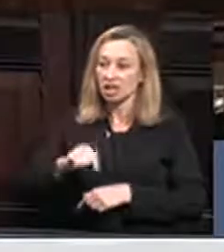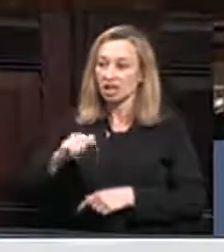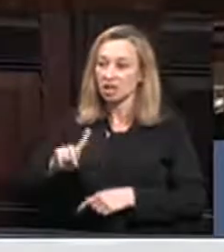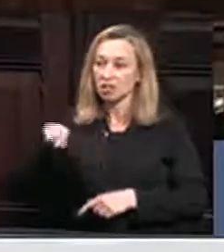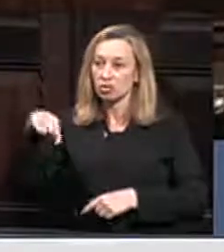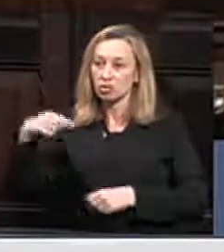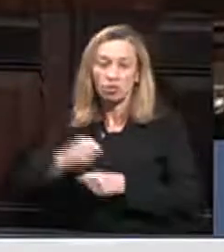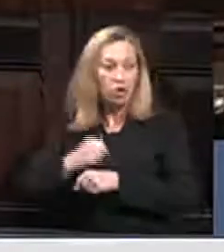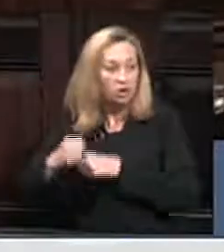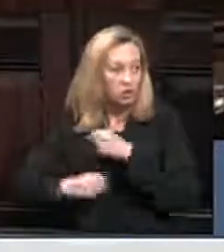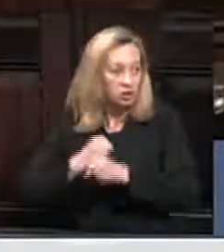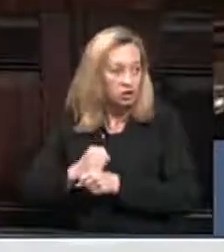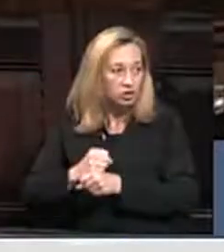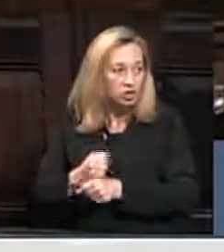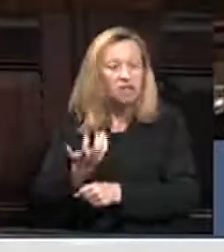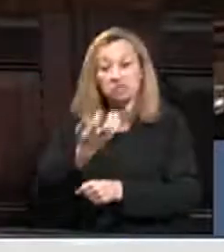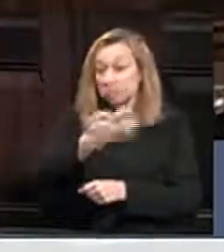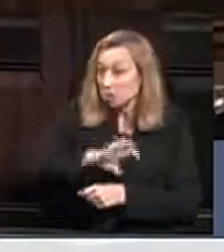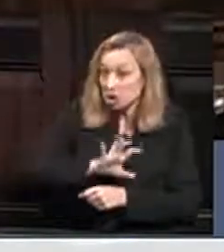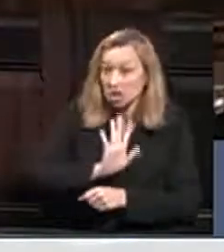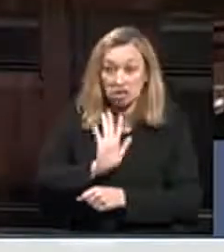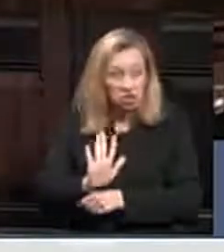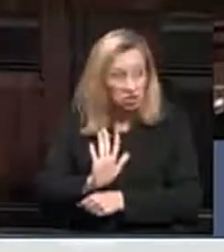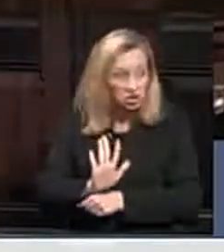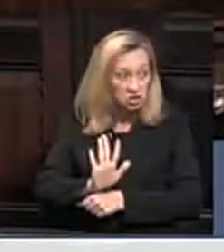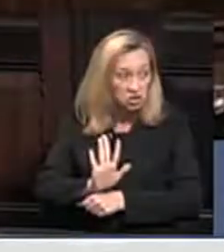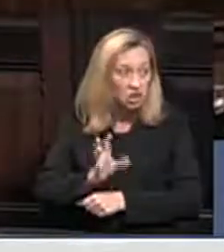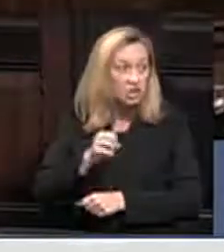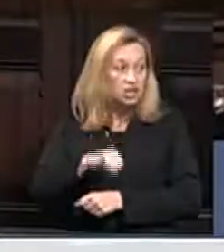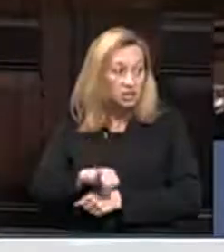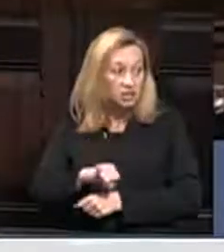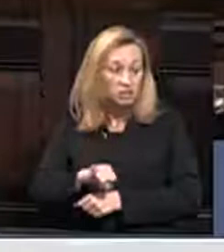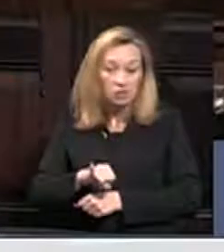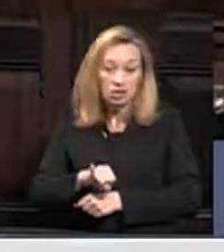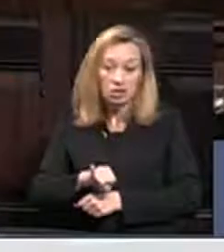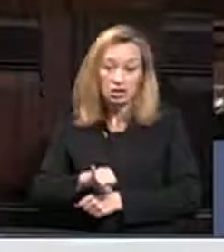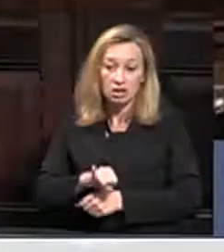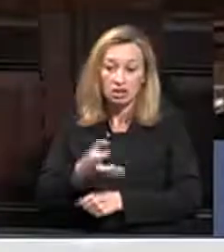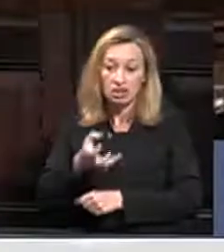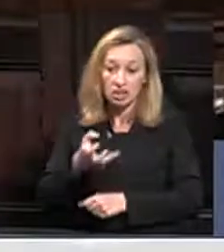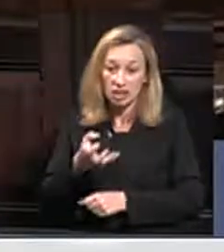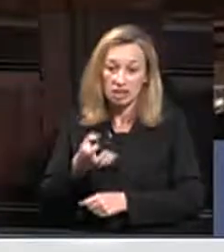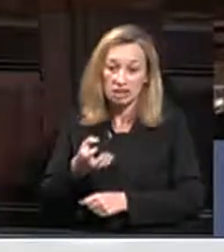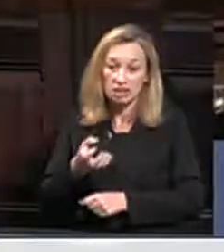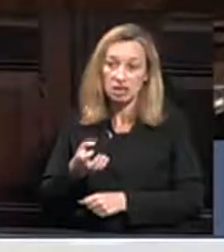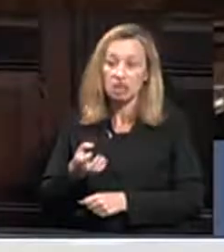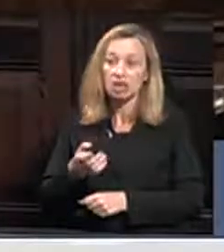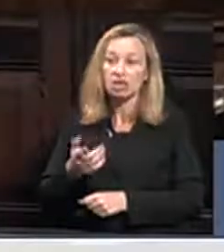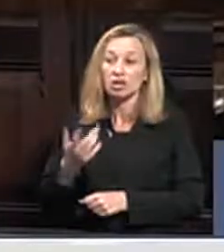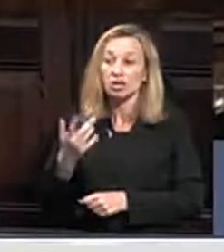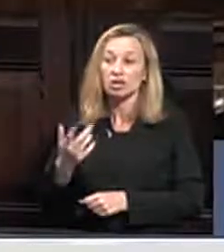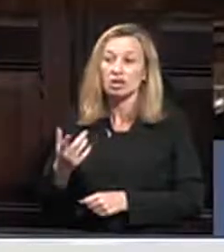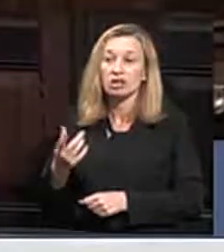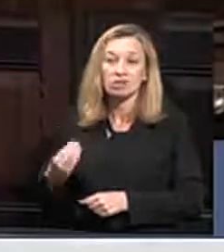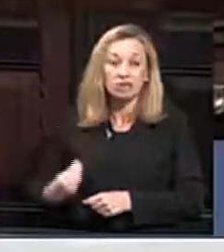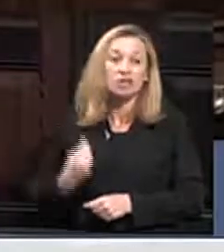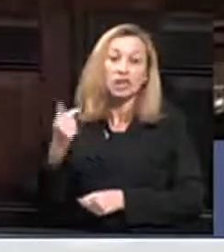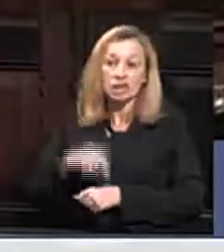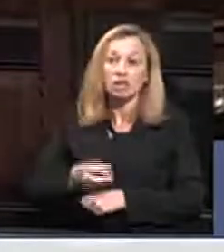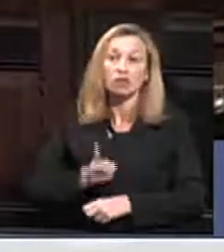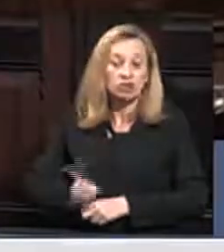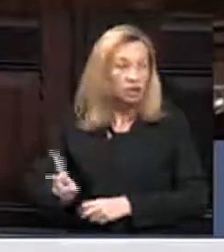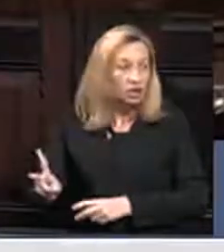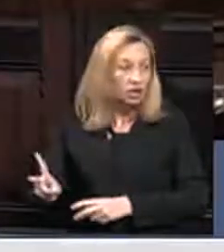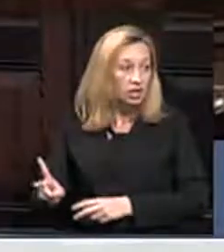legislatura, porque não quis ser candidato. Se o fosse, seria reeleito, não quis, né? E para que não pairasse nenhuma